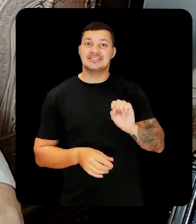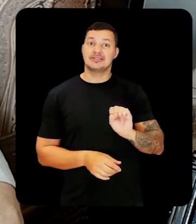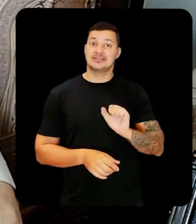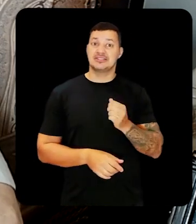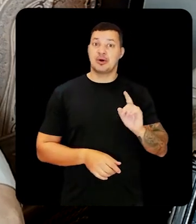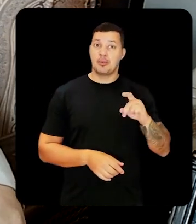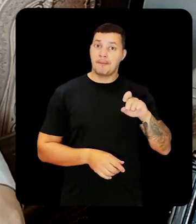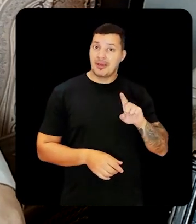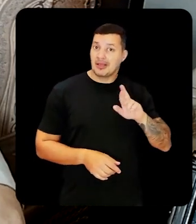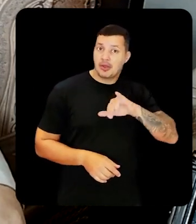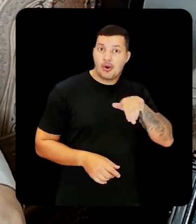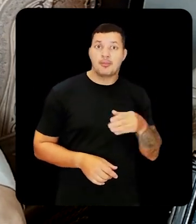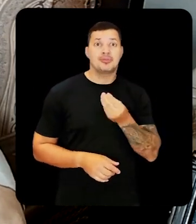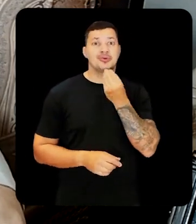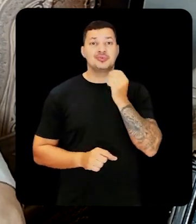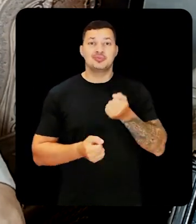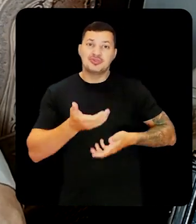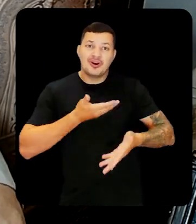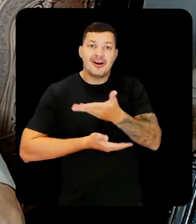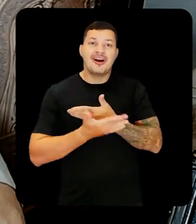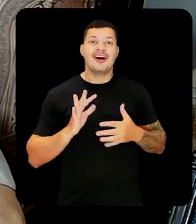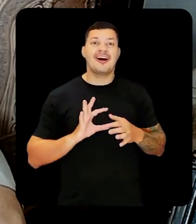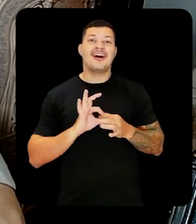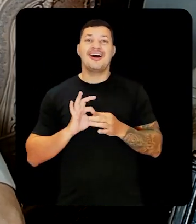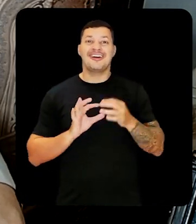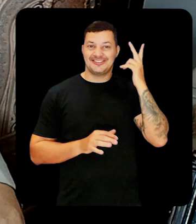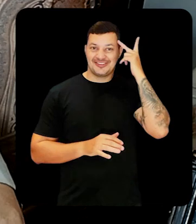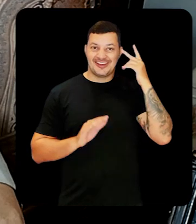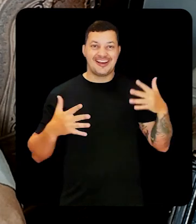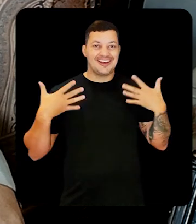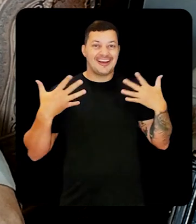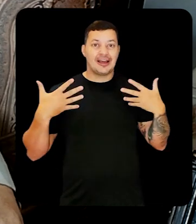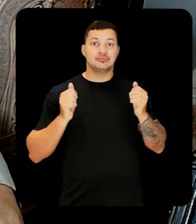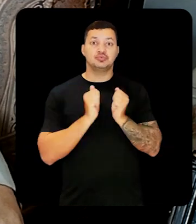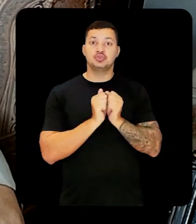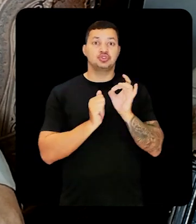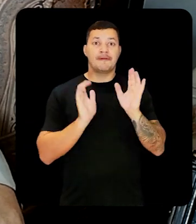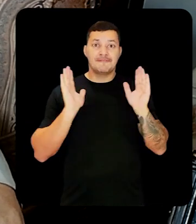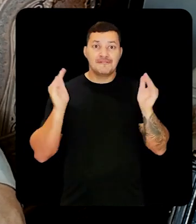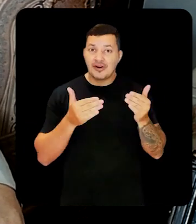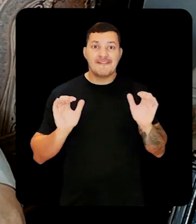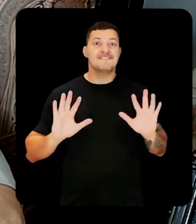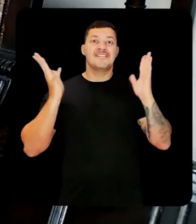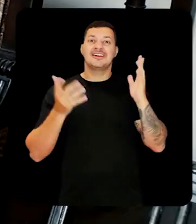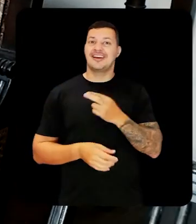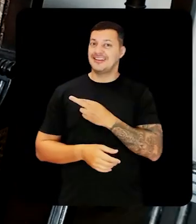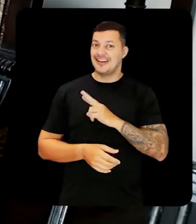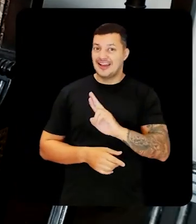Pedro, oportunidades de socialização e divertimento eram através das festas